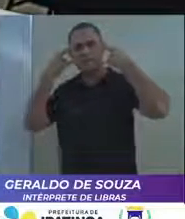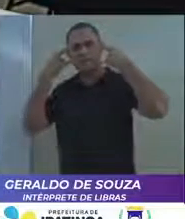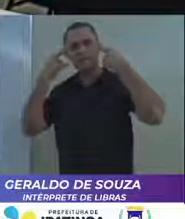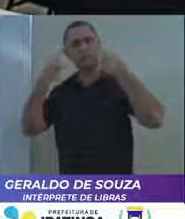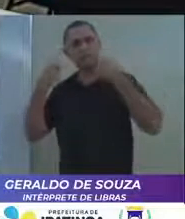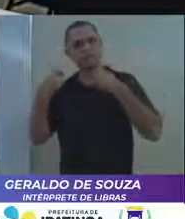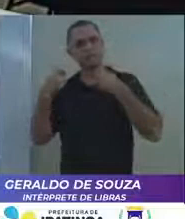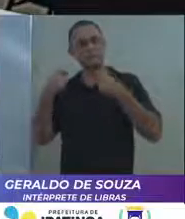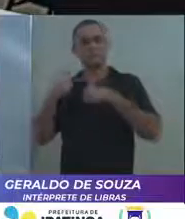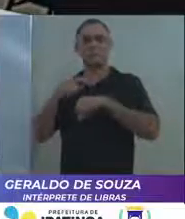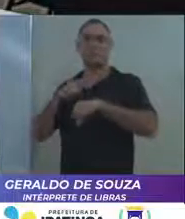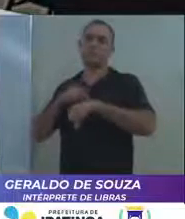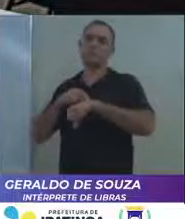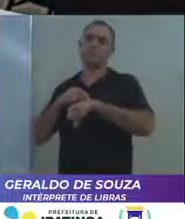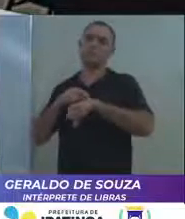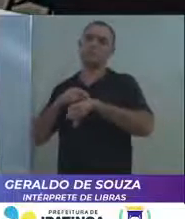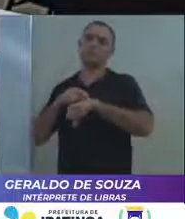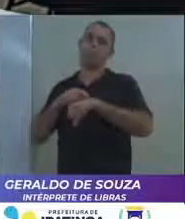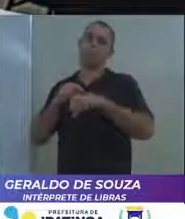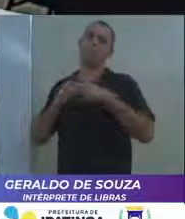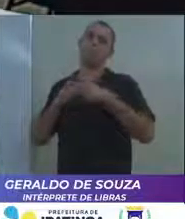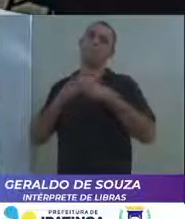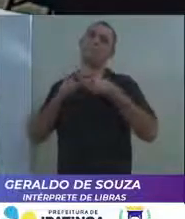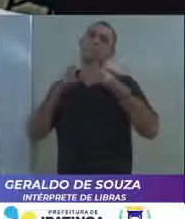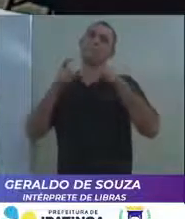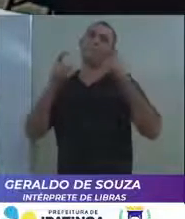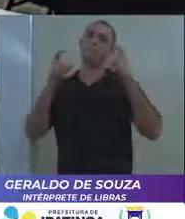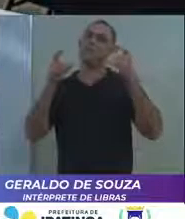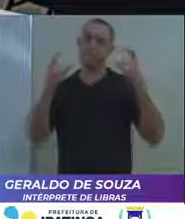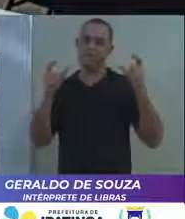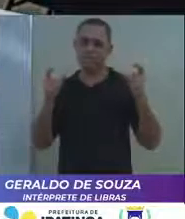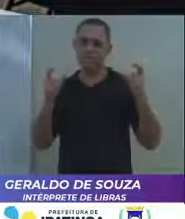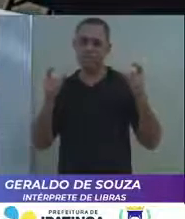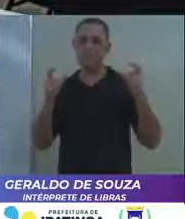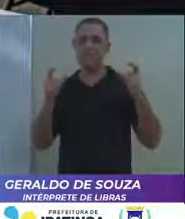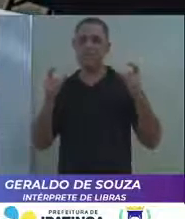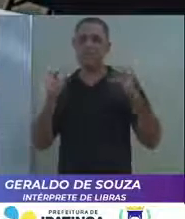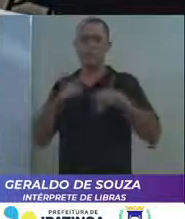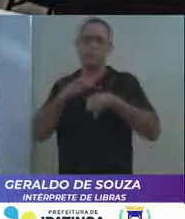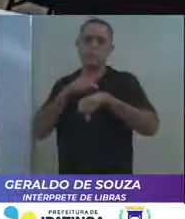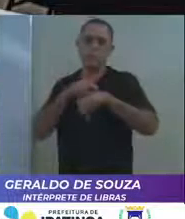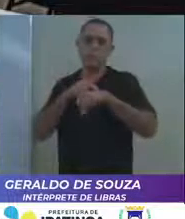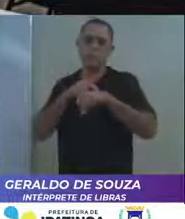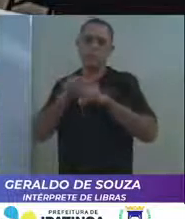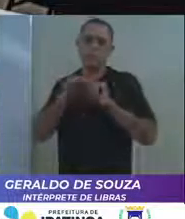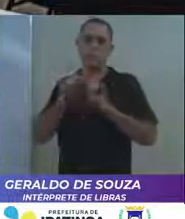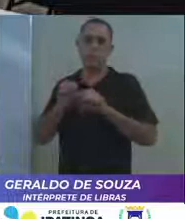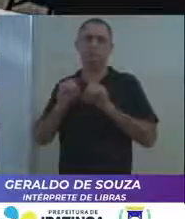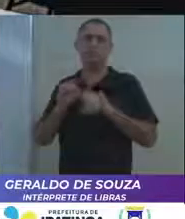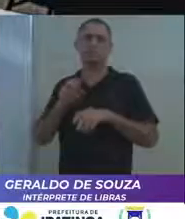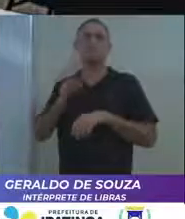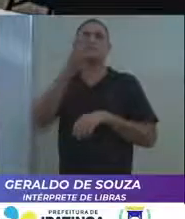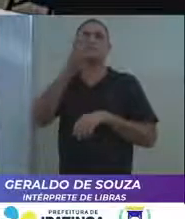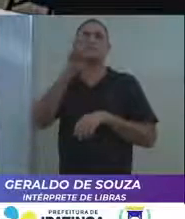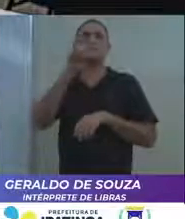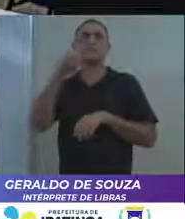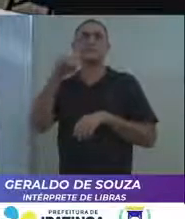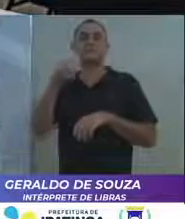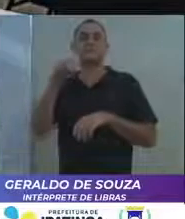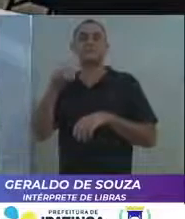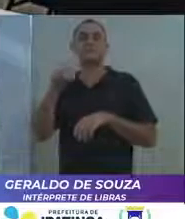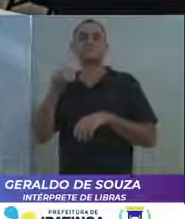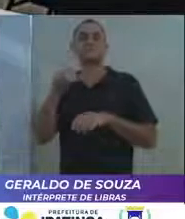pouquinho maior. Então, vocês vão utilizar numa aula de 50 minutos, por exemplo, o que a gente